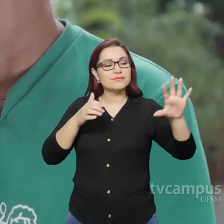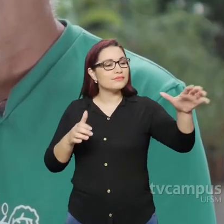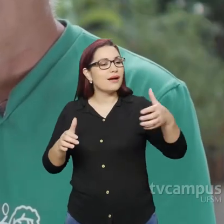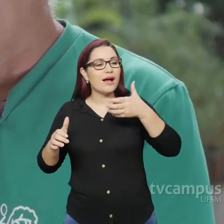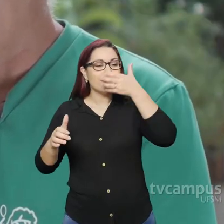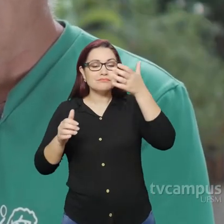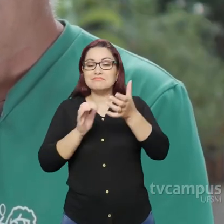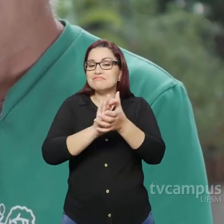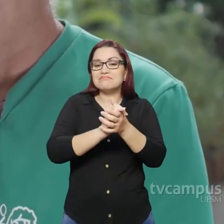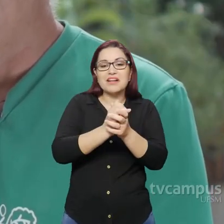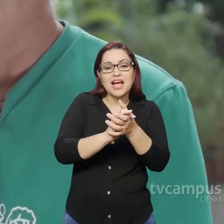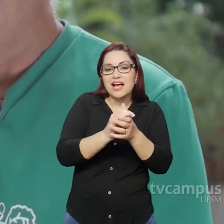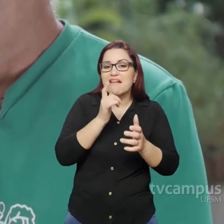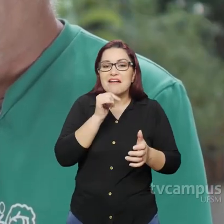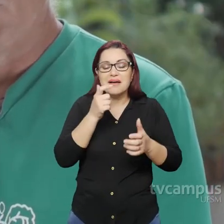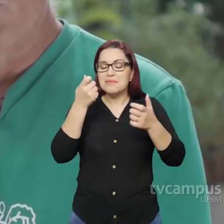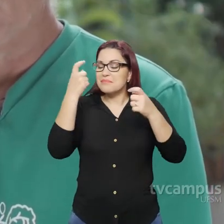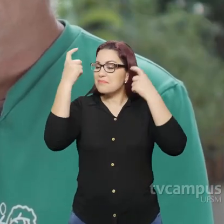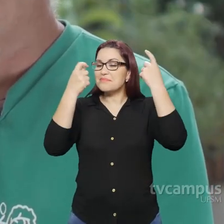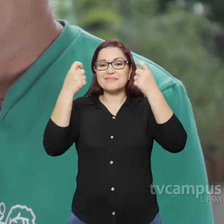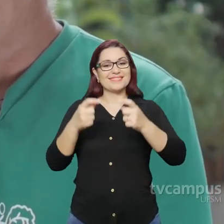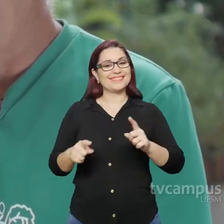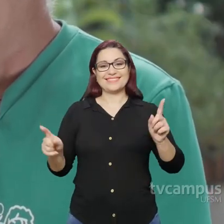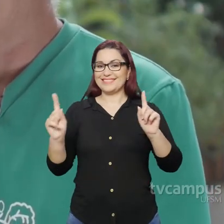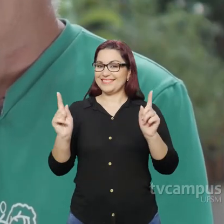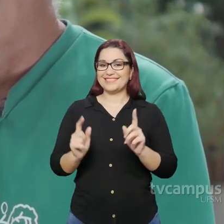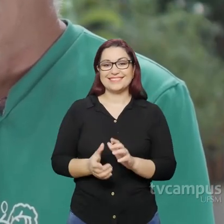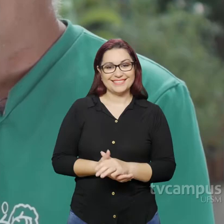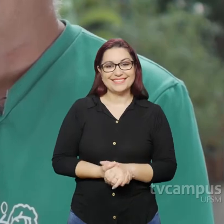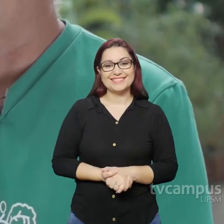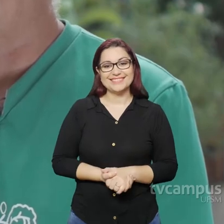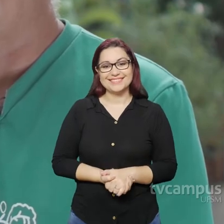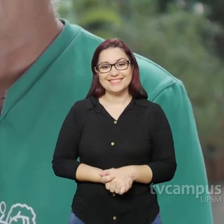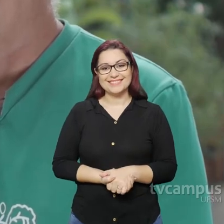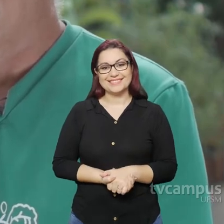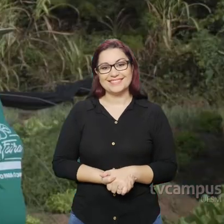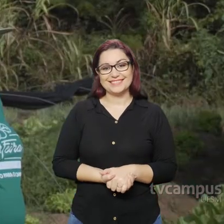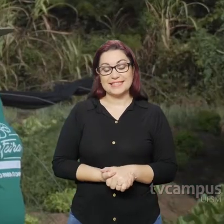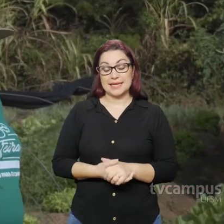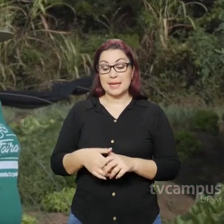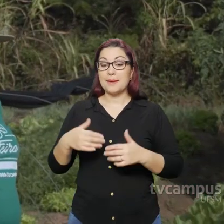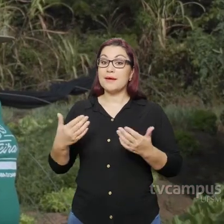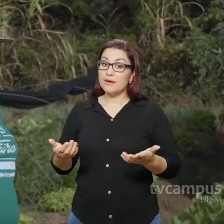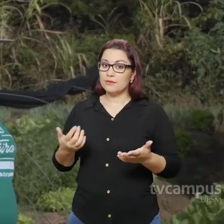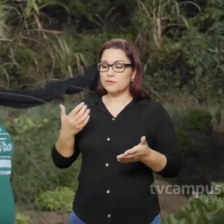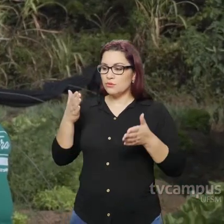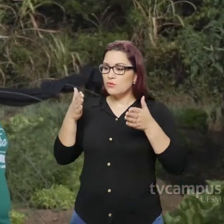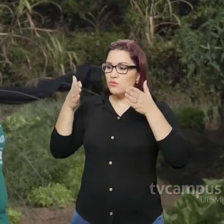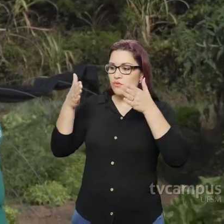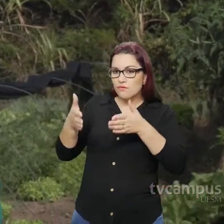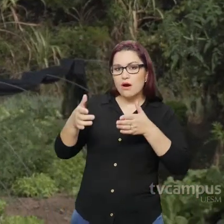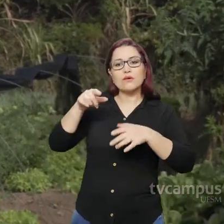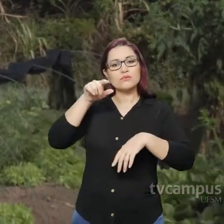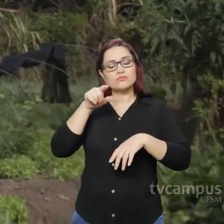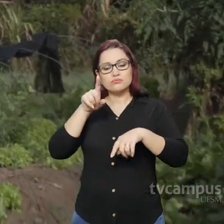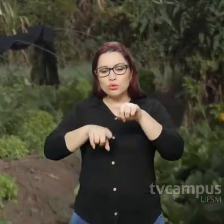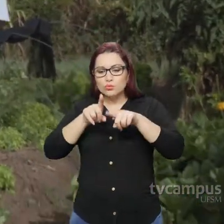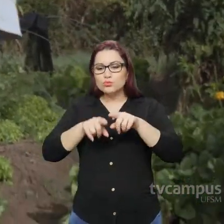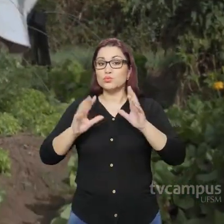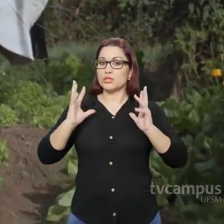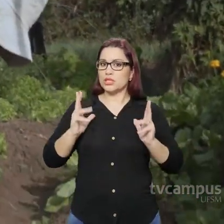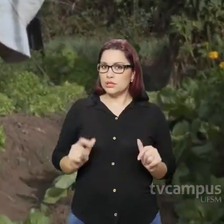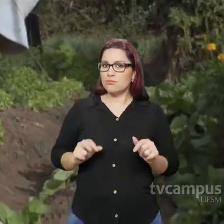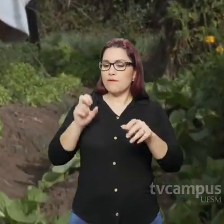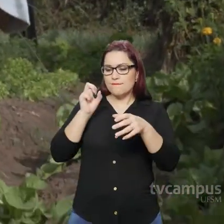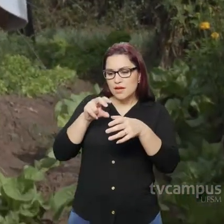esse, o foco é um produto limpo, sem agrotóxico. Né? Aqui não temos